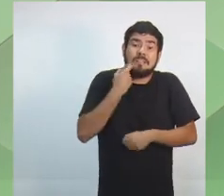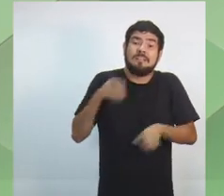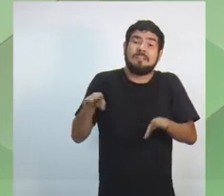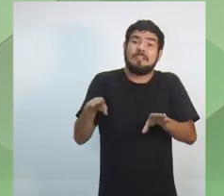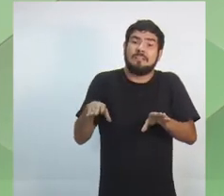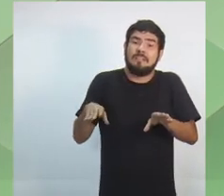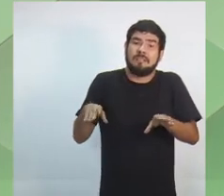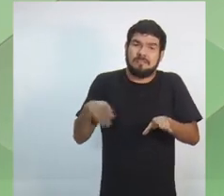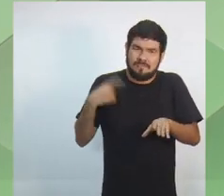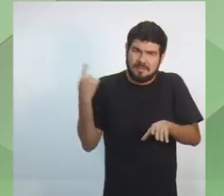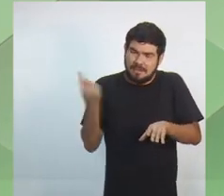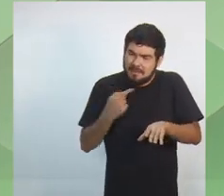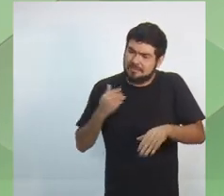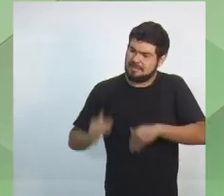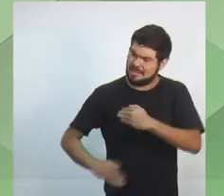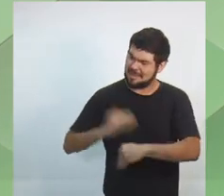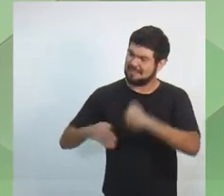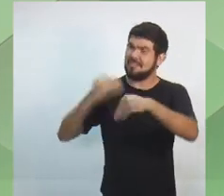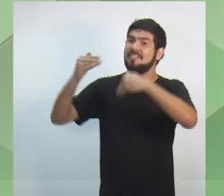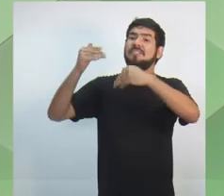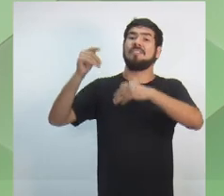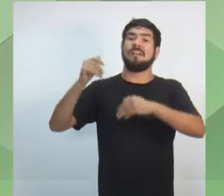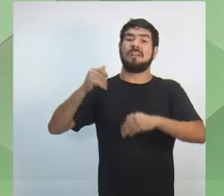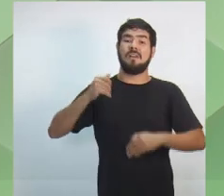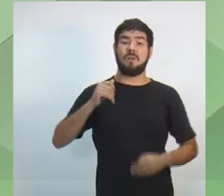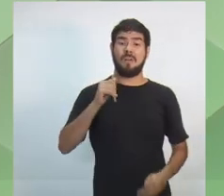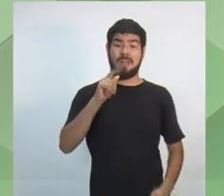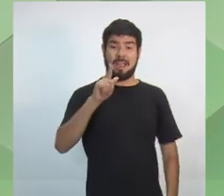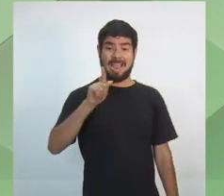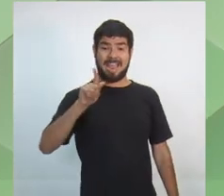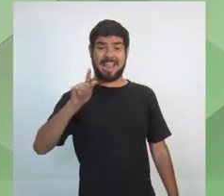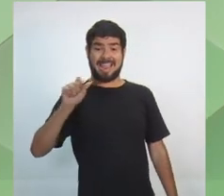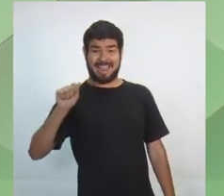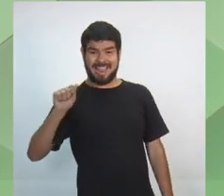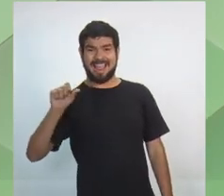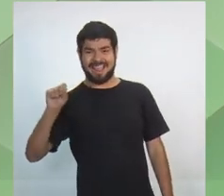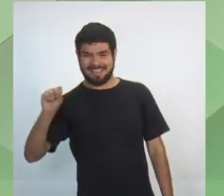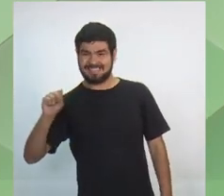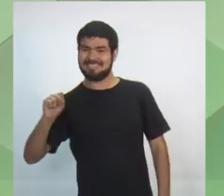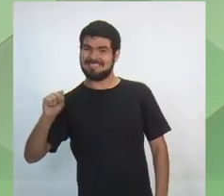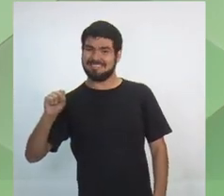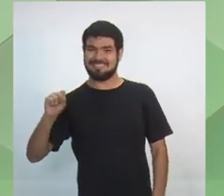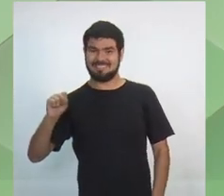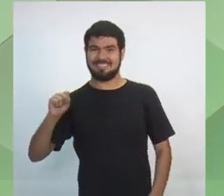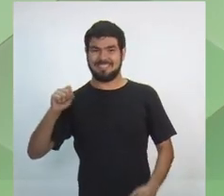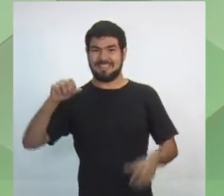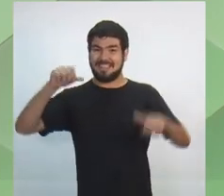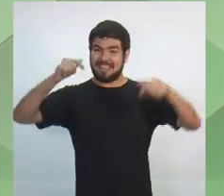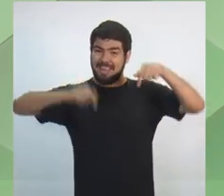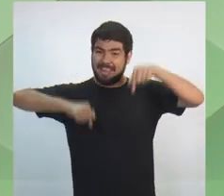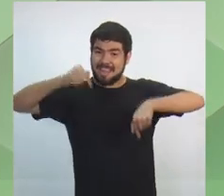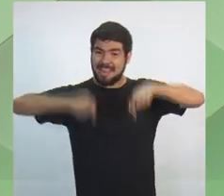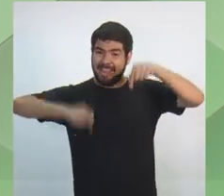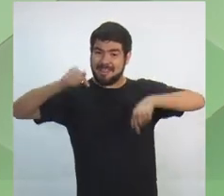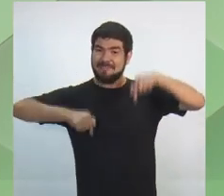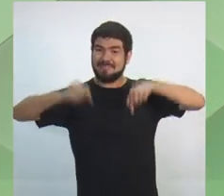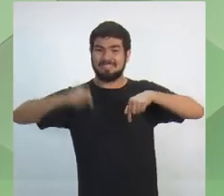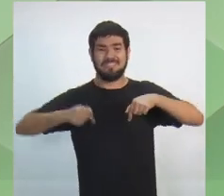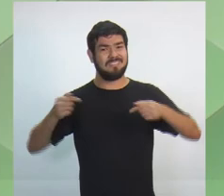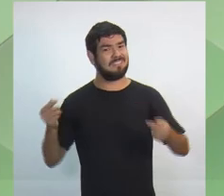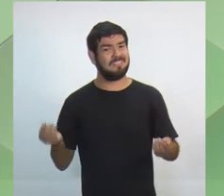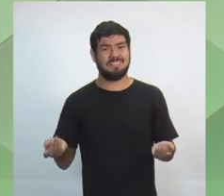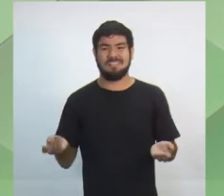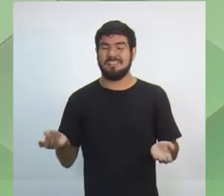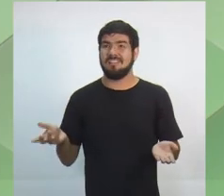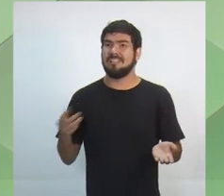primário. Vamos desenvolver o gás na nossa região, o polo gás químico, que hoje está subutilizado. A